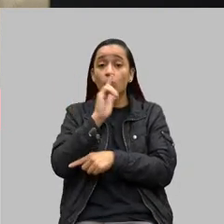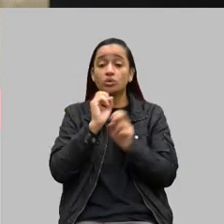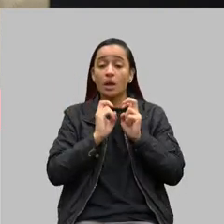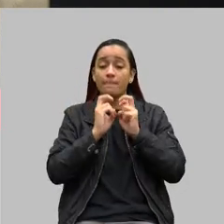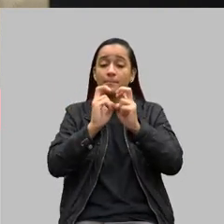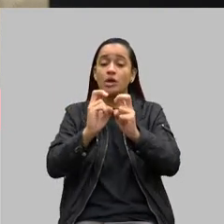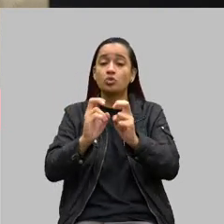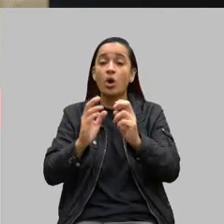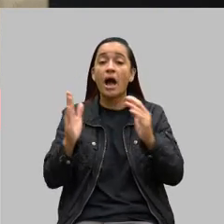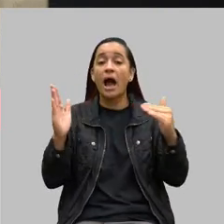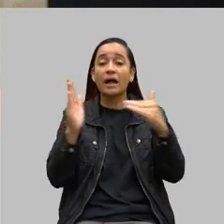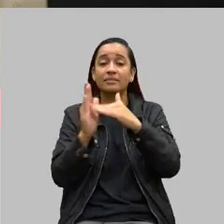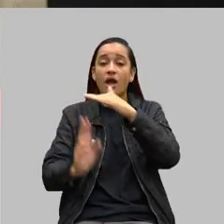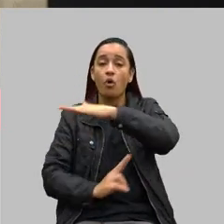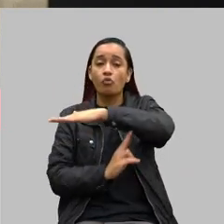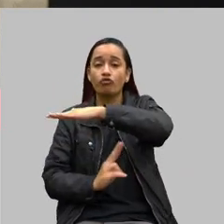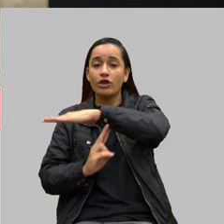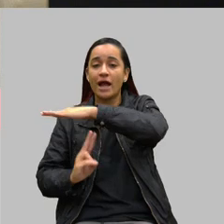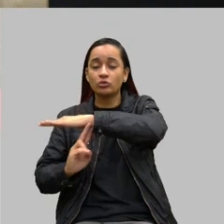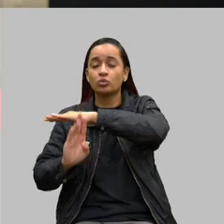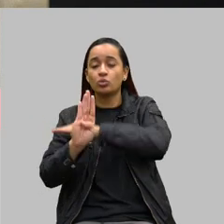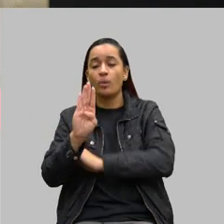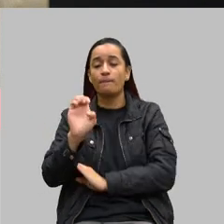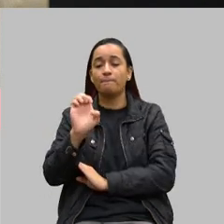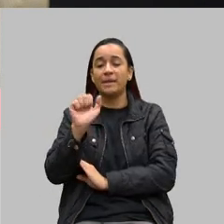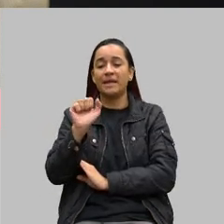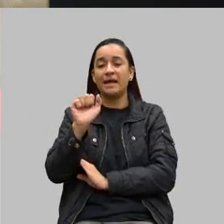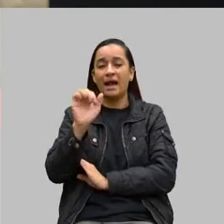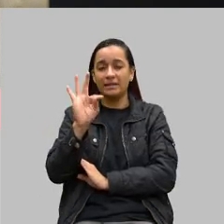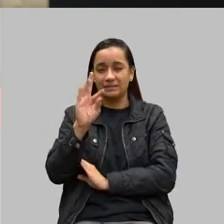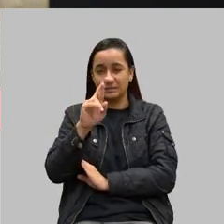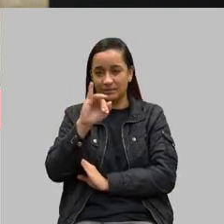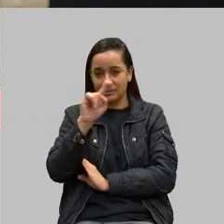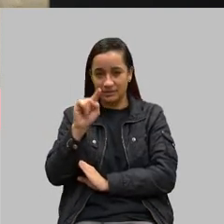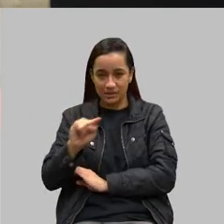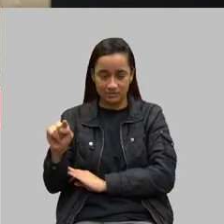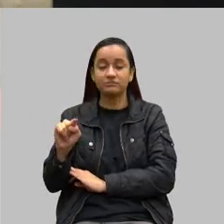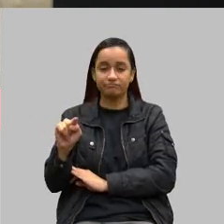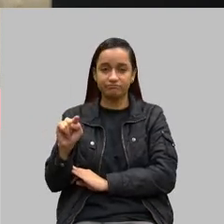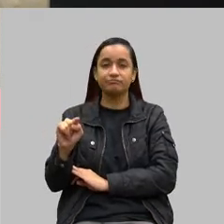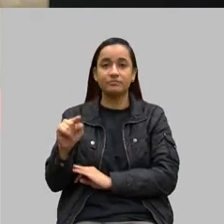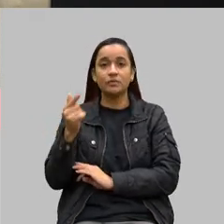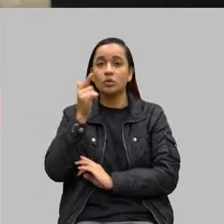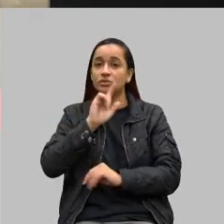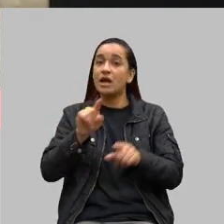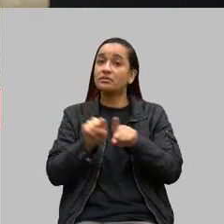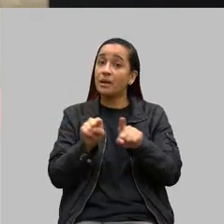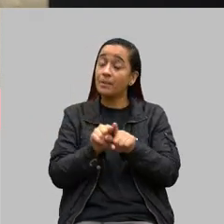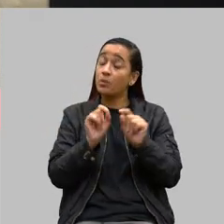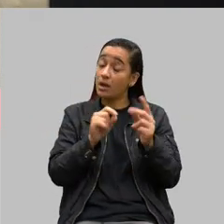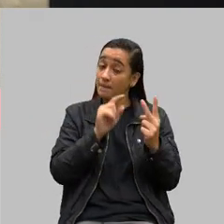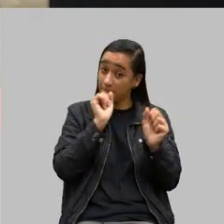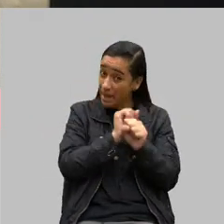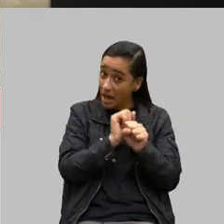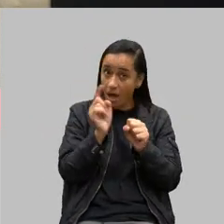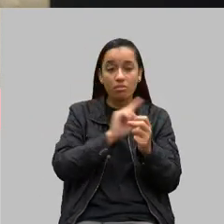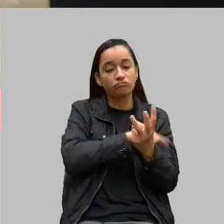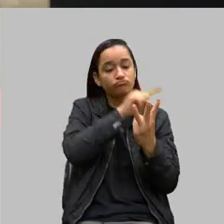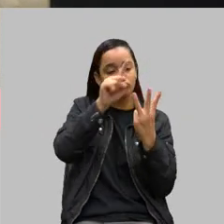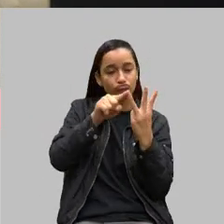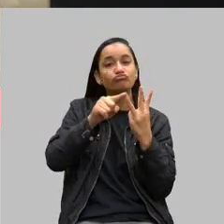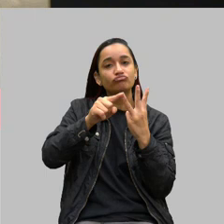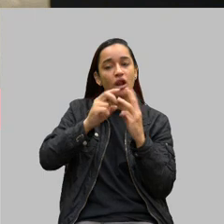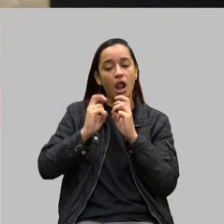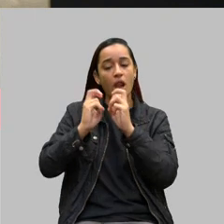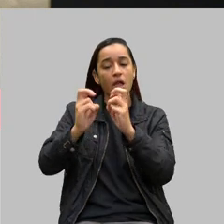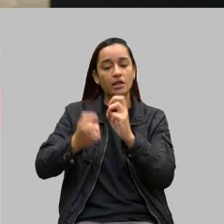Beatriz né também estamos pleiteando não queremos parar por aí né retomar o projeto da linha três a linha subterrânea do metrô Então são projetos